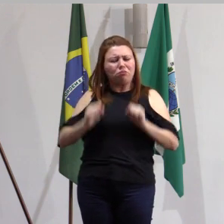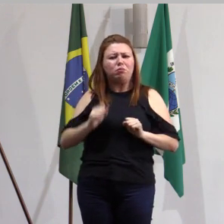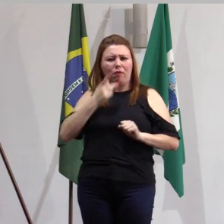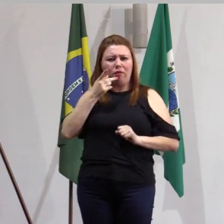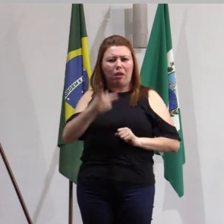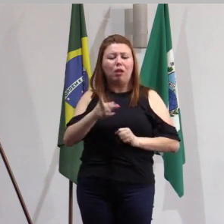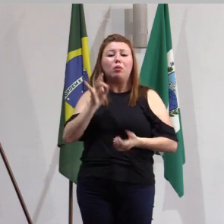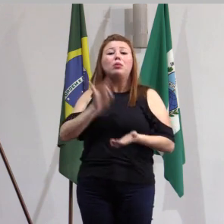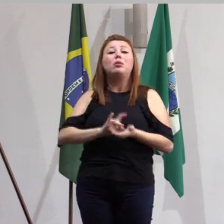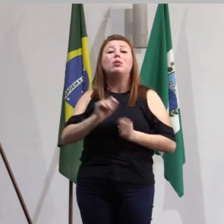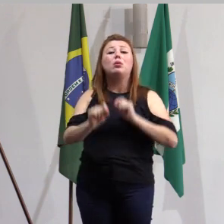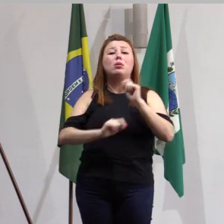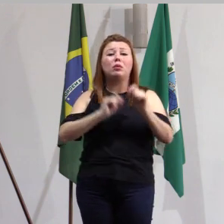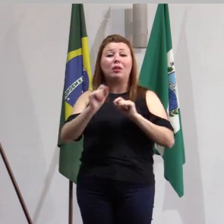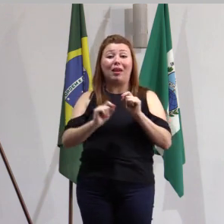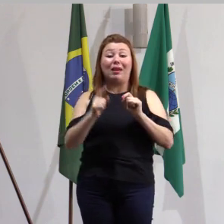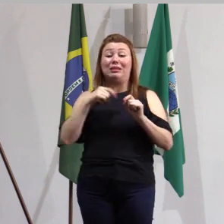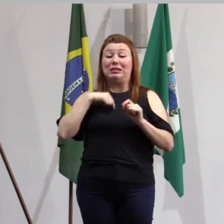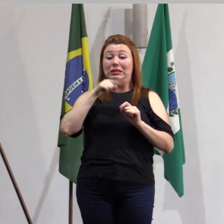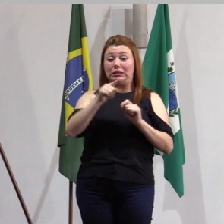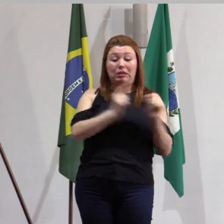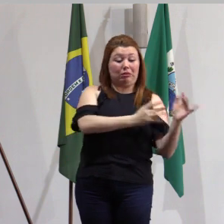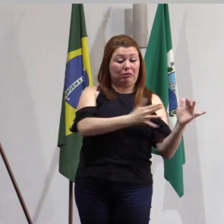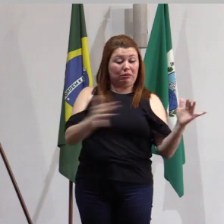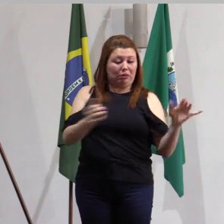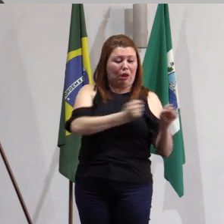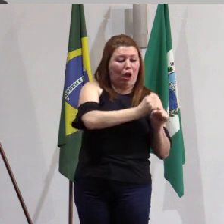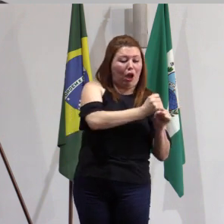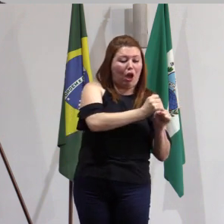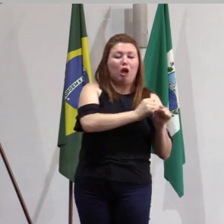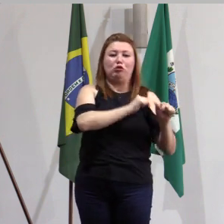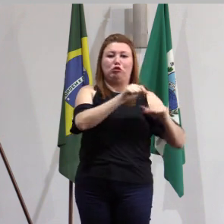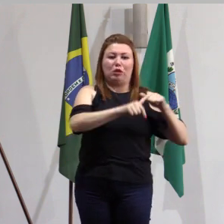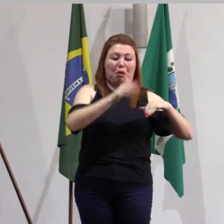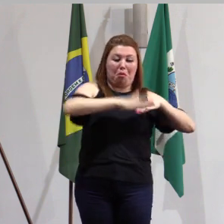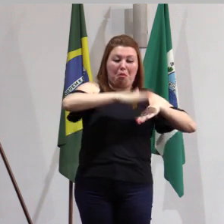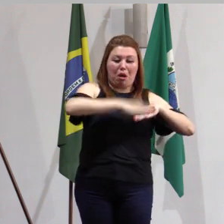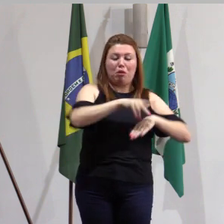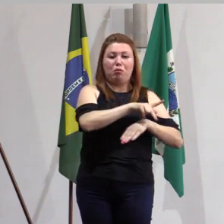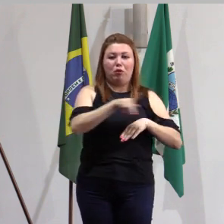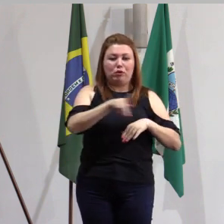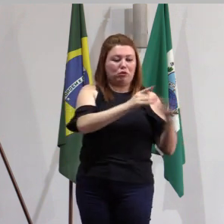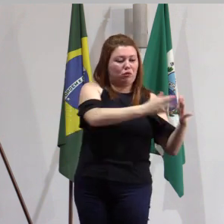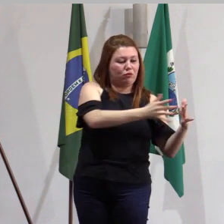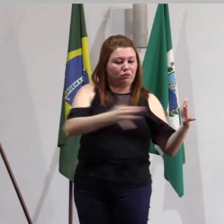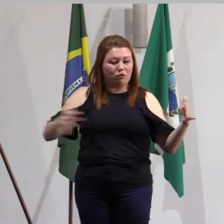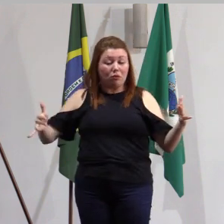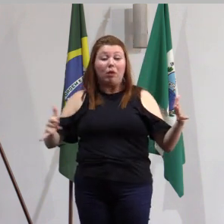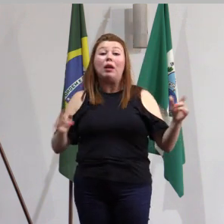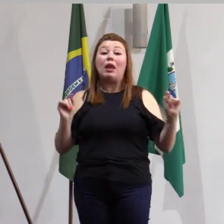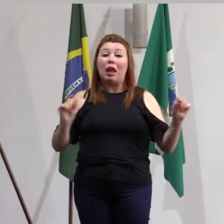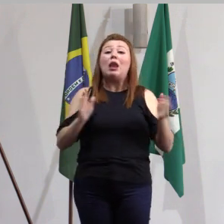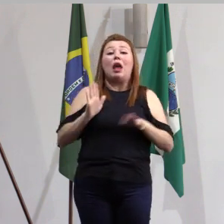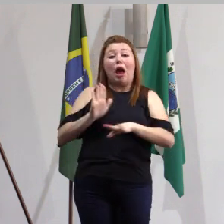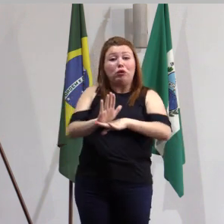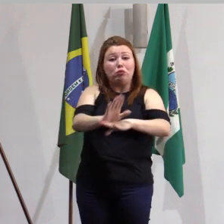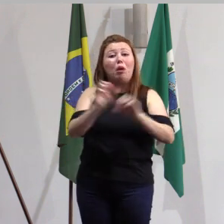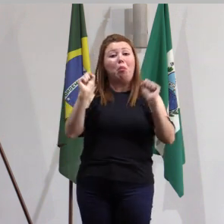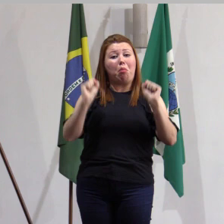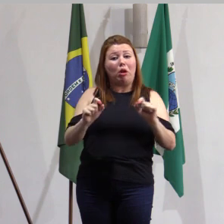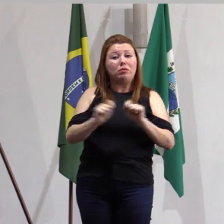caráter de uma carreira docente que viabiliza o exercício da extensão e da